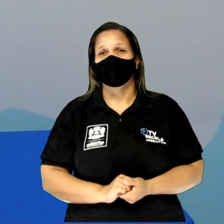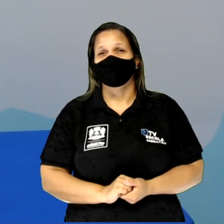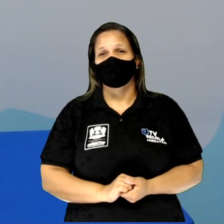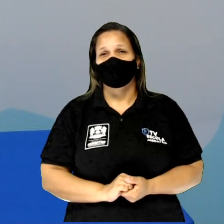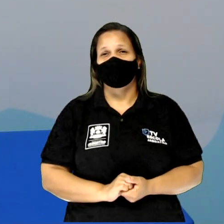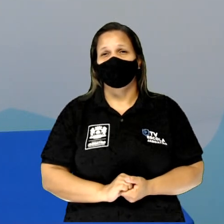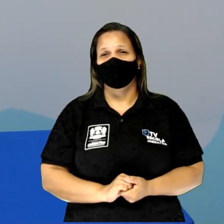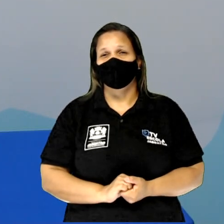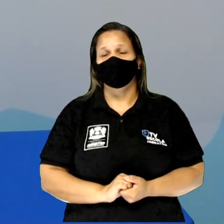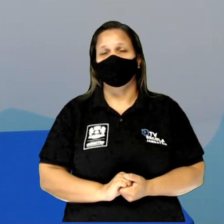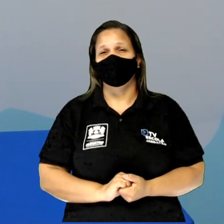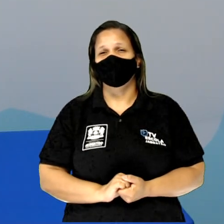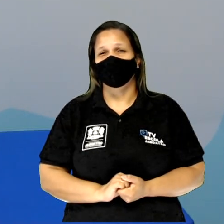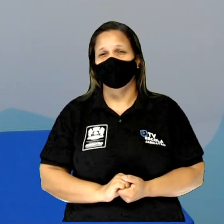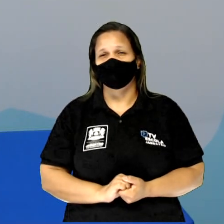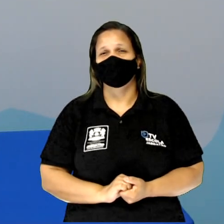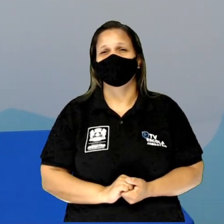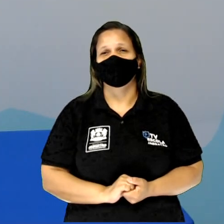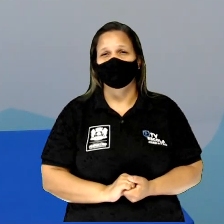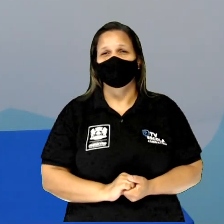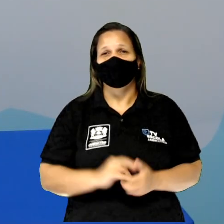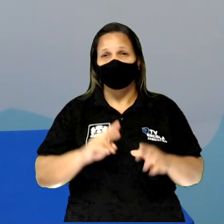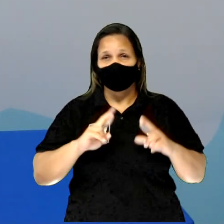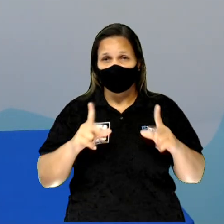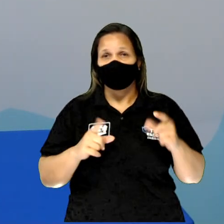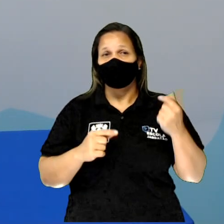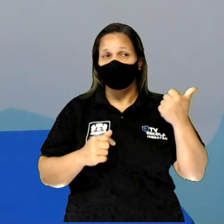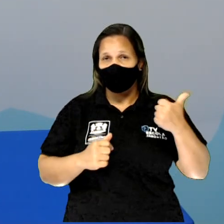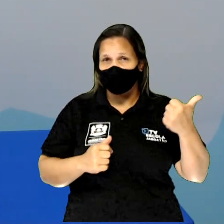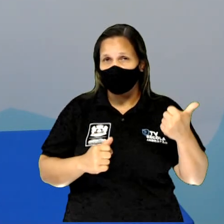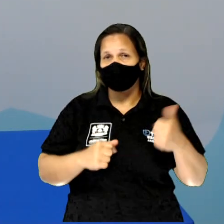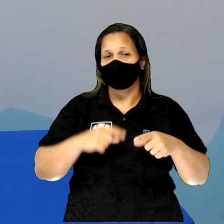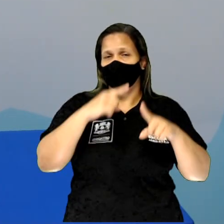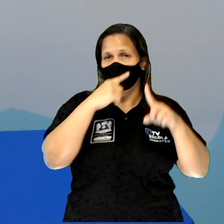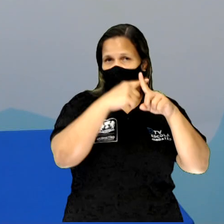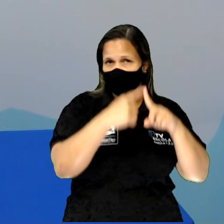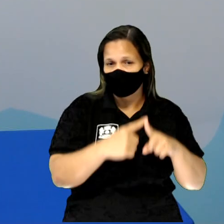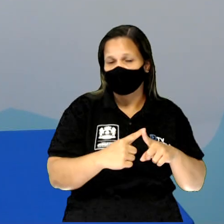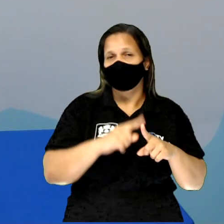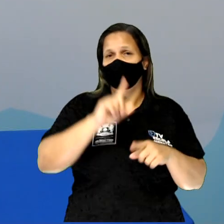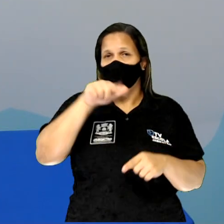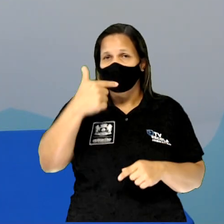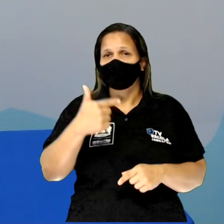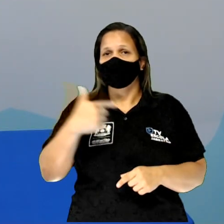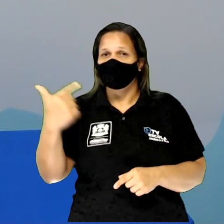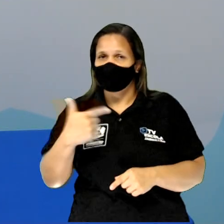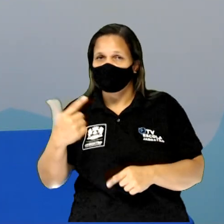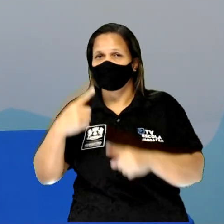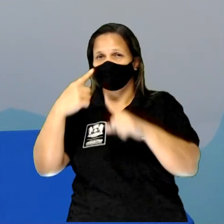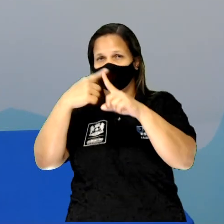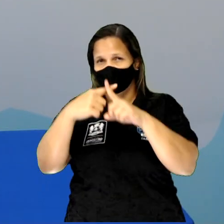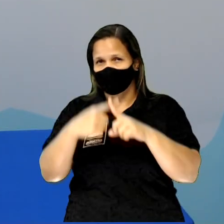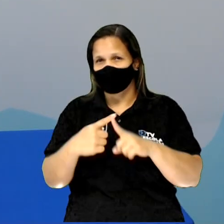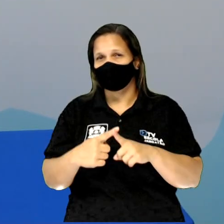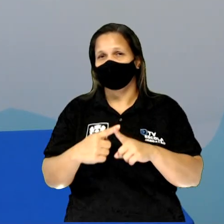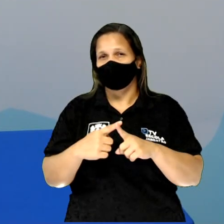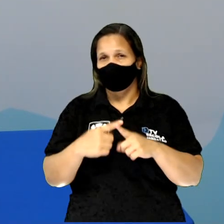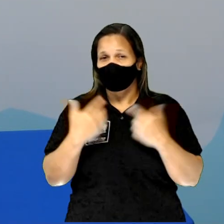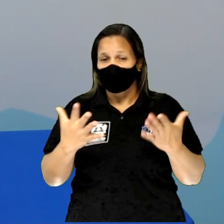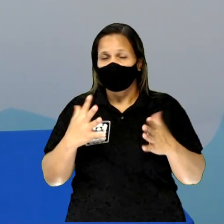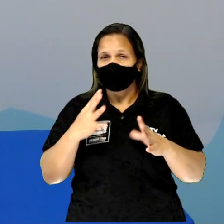dado Vai representar o nosso multiplicador nós vamos calcular isso aqui neste brinquedo